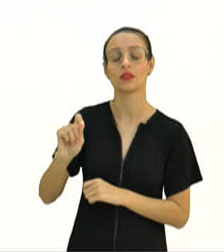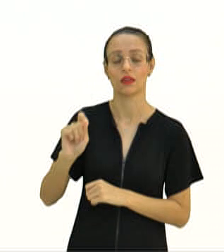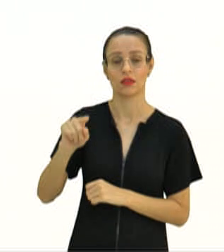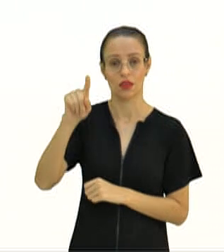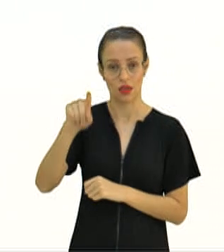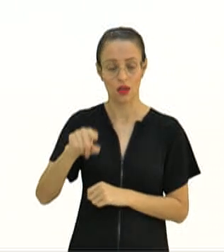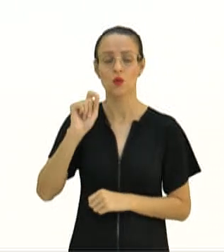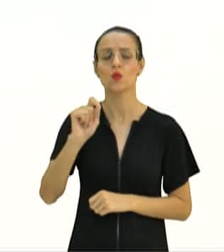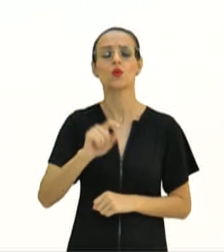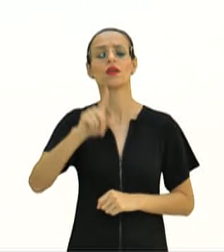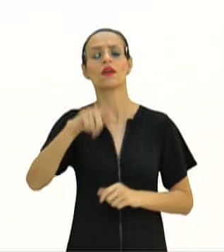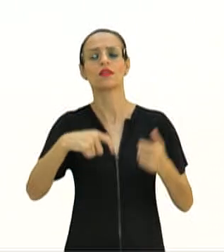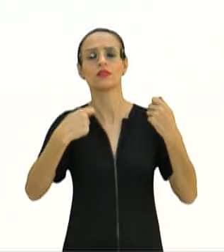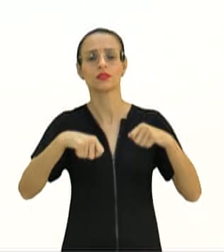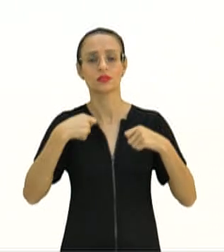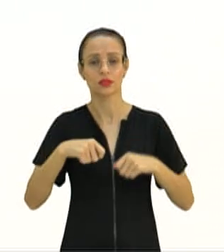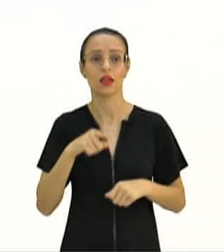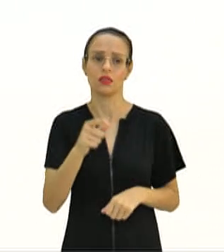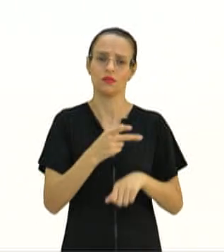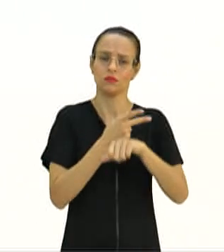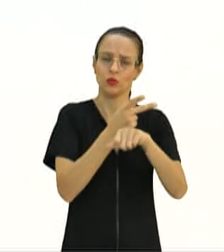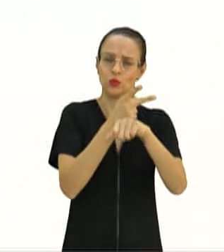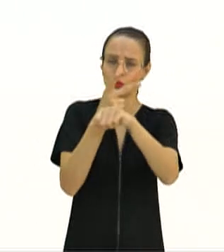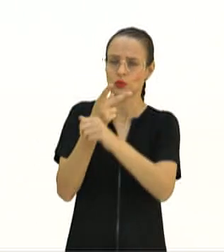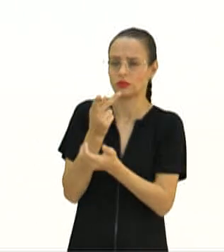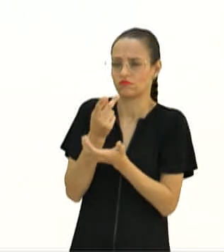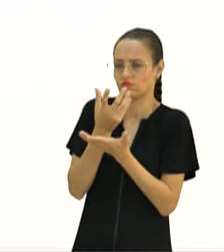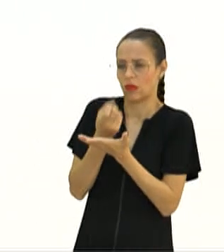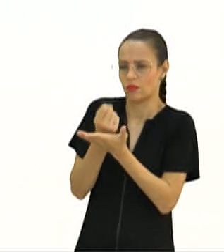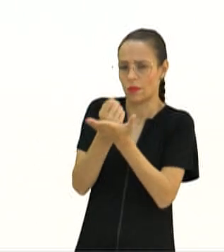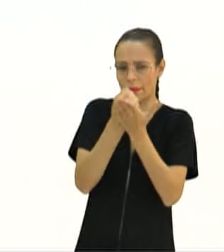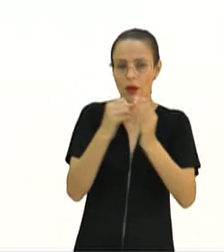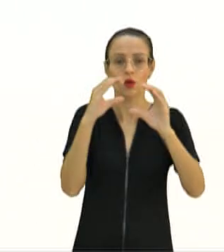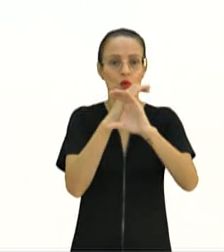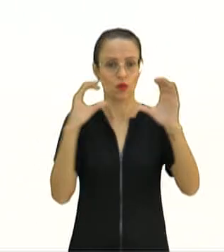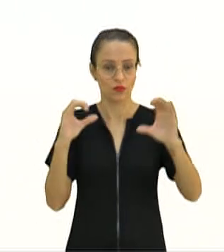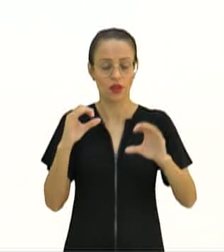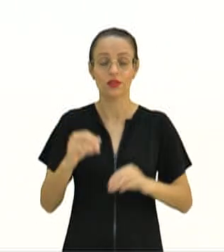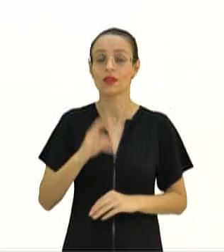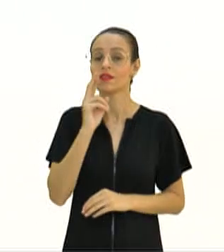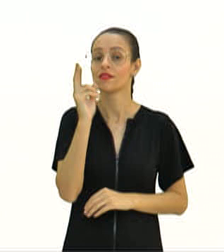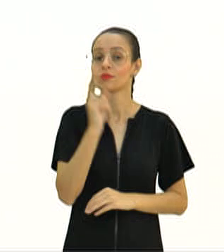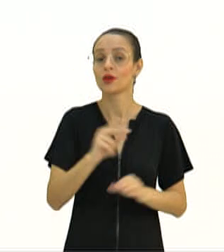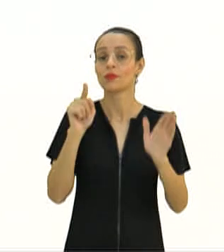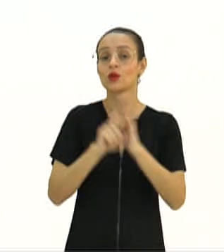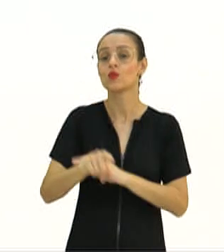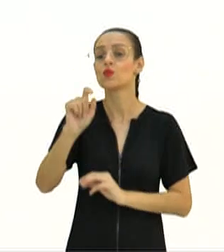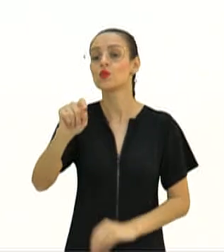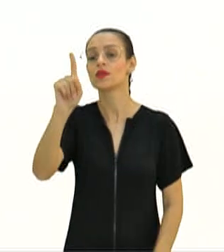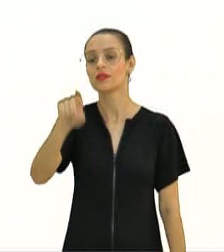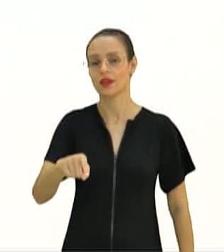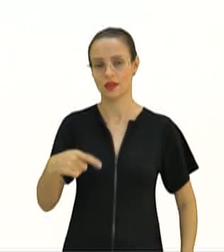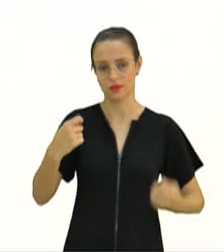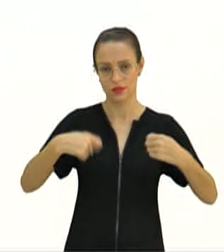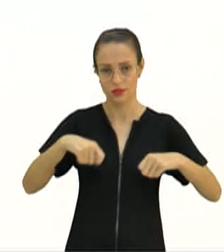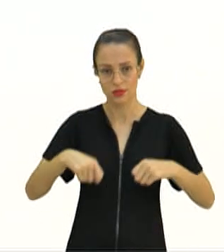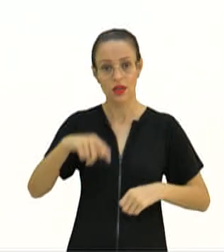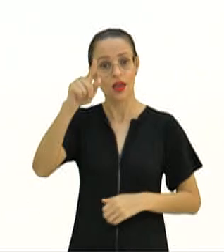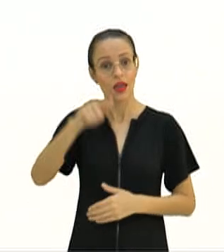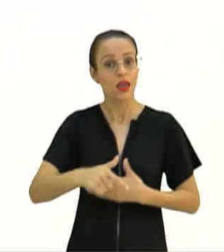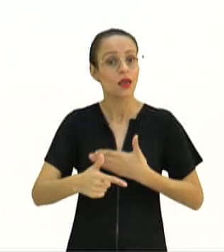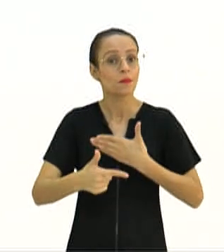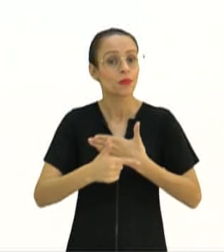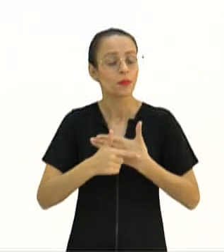O que é necessário? Que se busquem dados confiáveis. Respondeu a pergunta do o que é necessário. Então, tem um papel